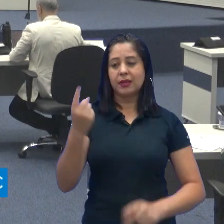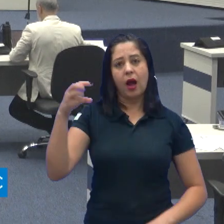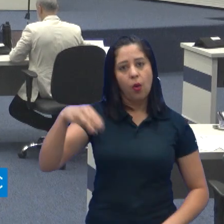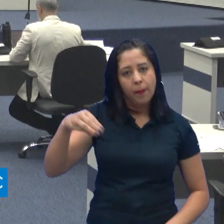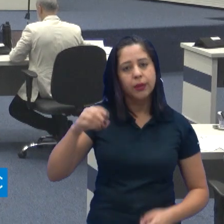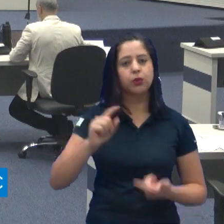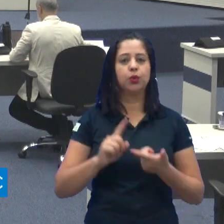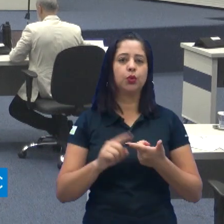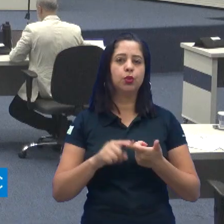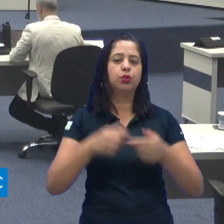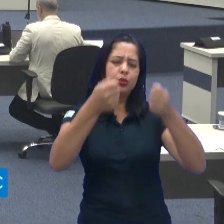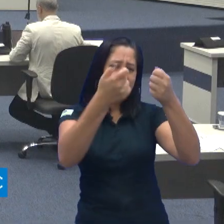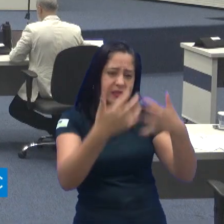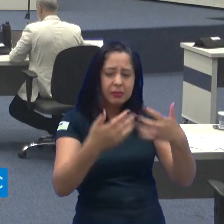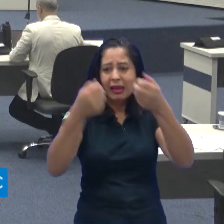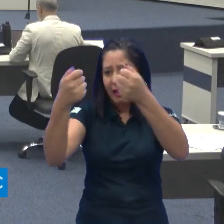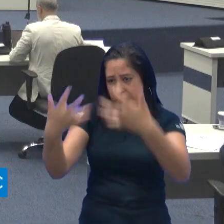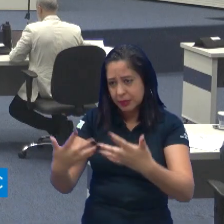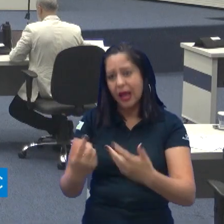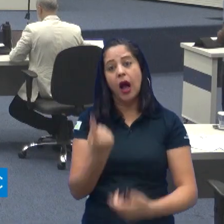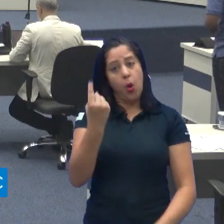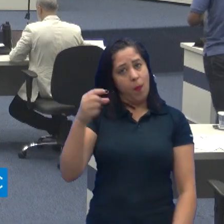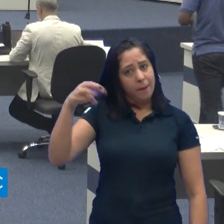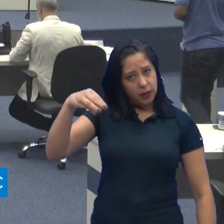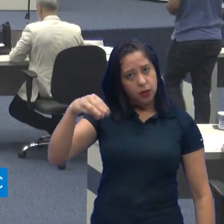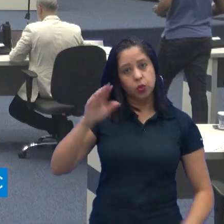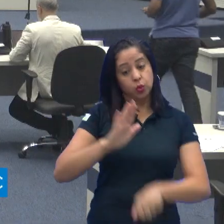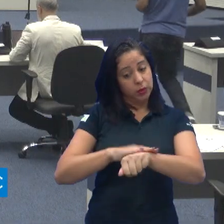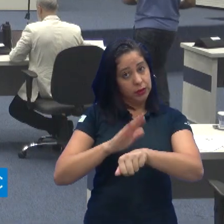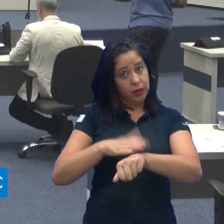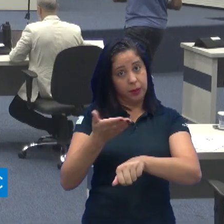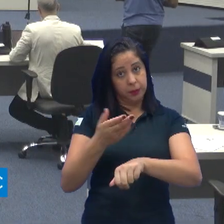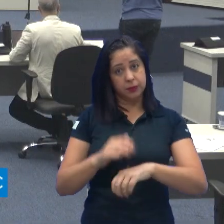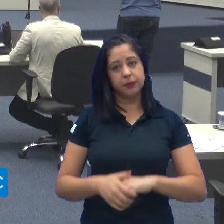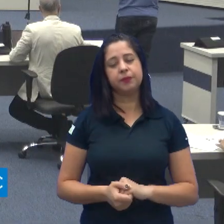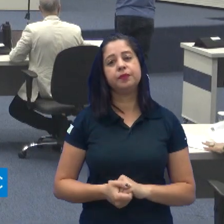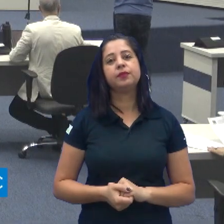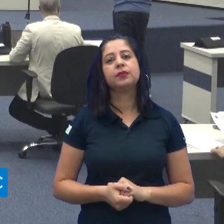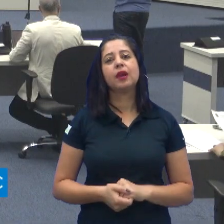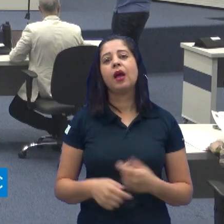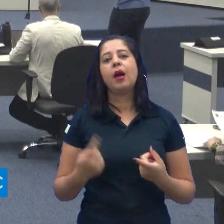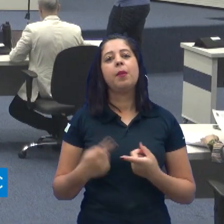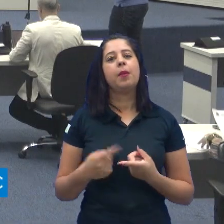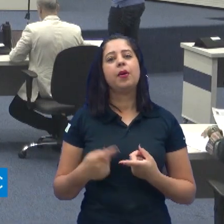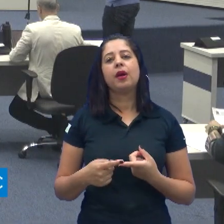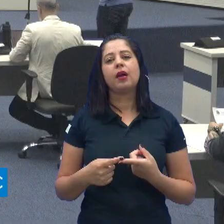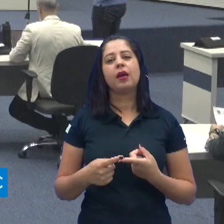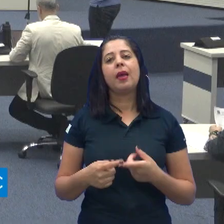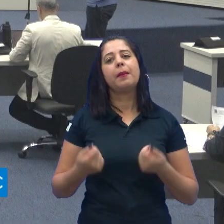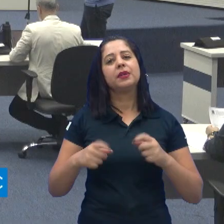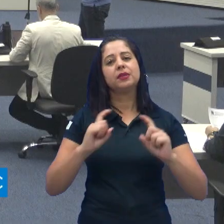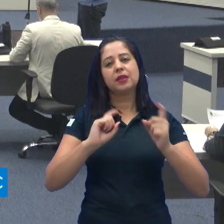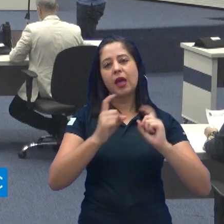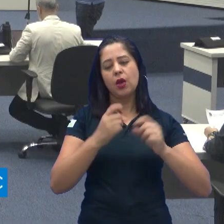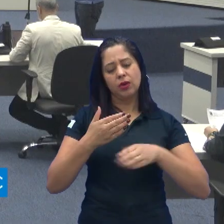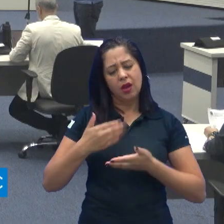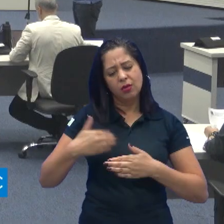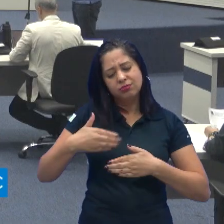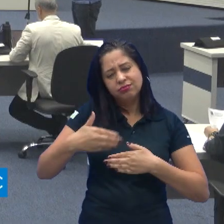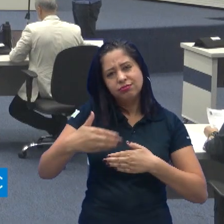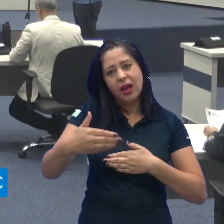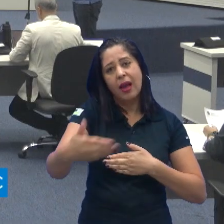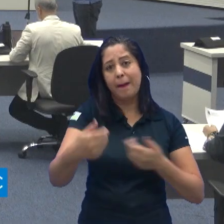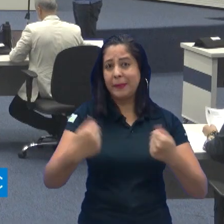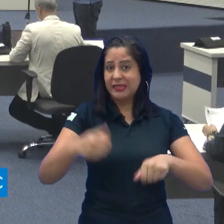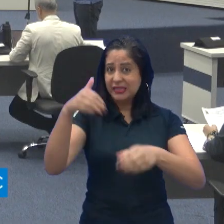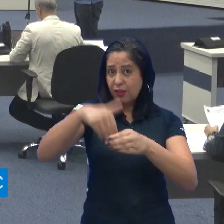votação respeite 1 minuto, para a gente poder dar sequência à sessão, que tem muita coisa a ser votada.